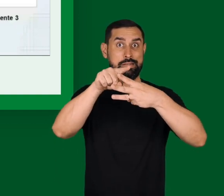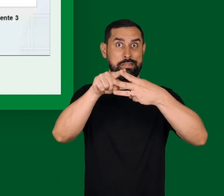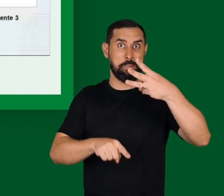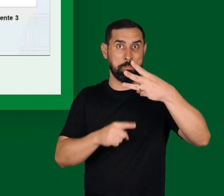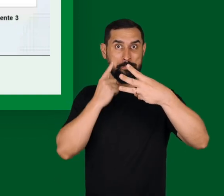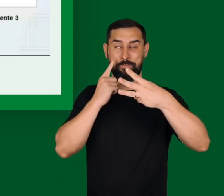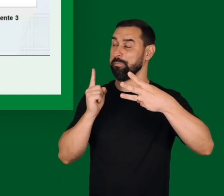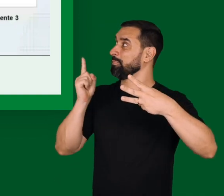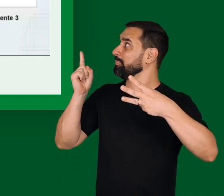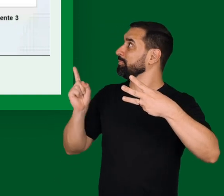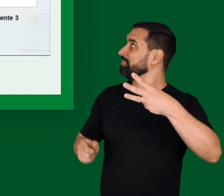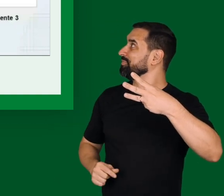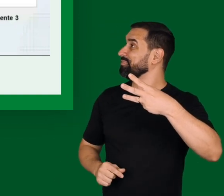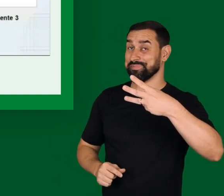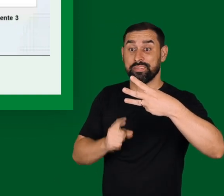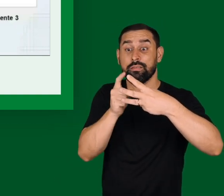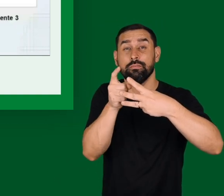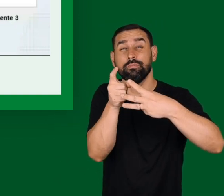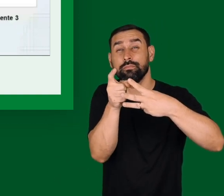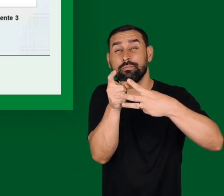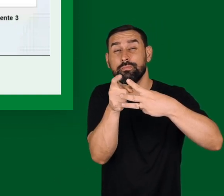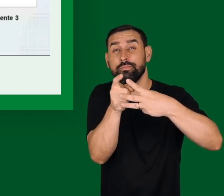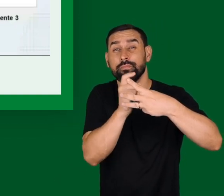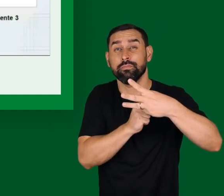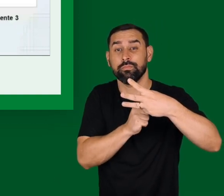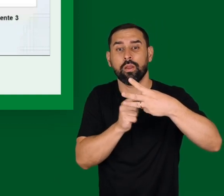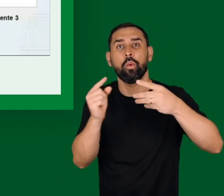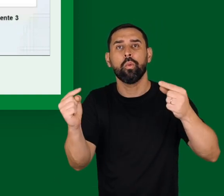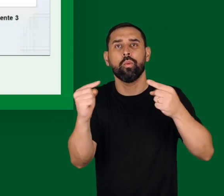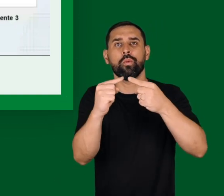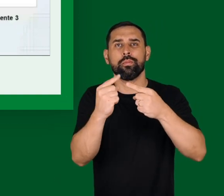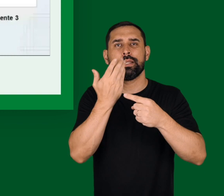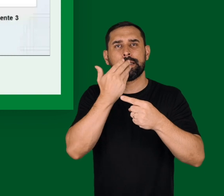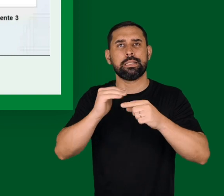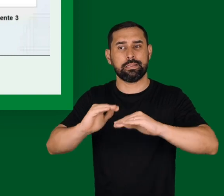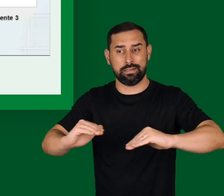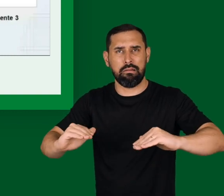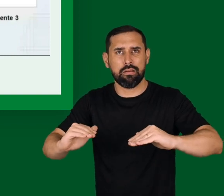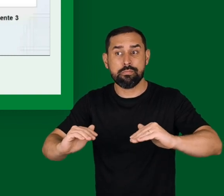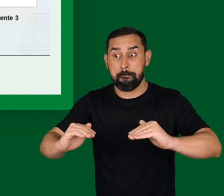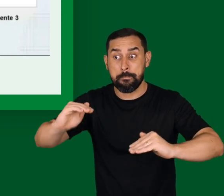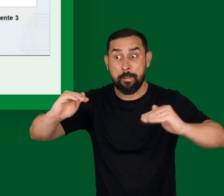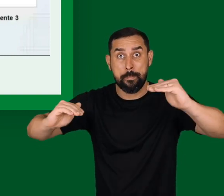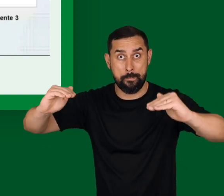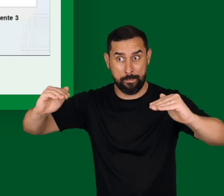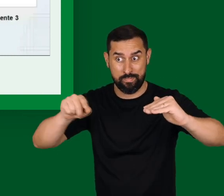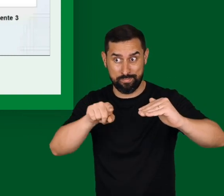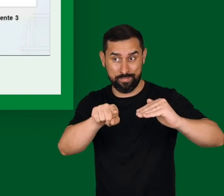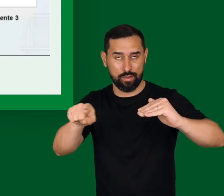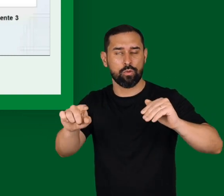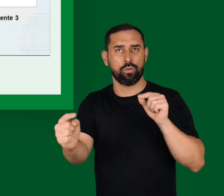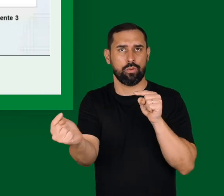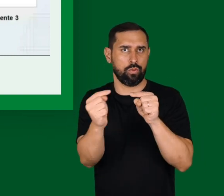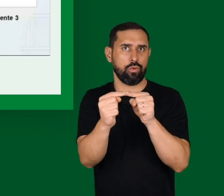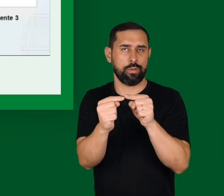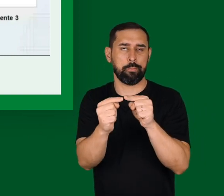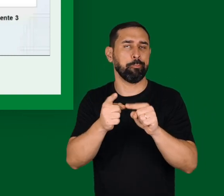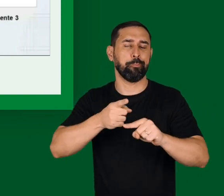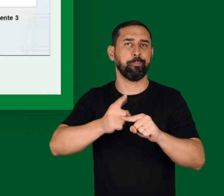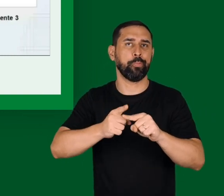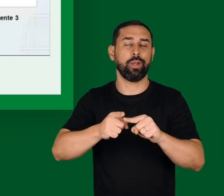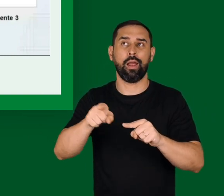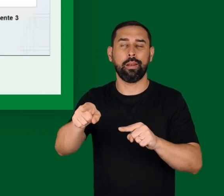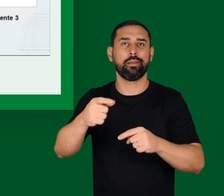Rocurônio, que é o paralisante, isso a gente vai utilizar, usa-se, né, para aquelas crianças maiores, tá? Nas